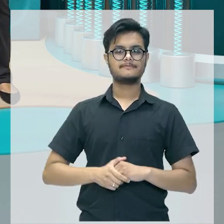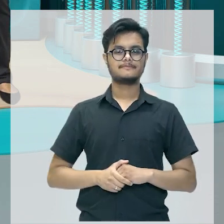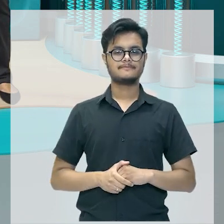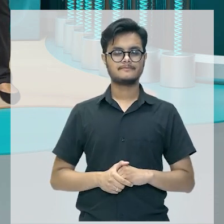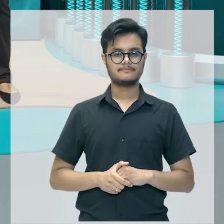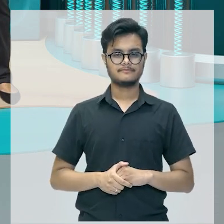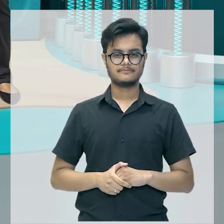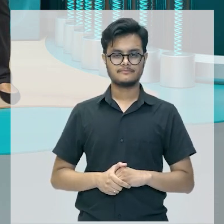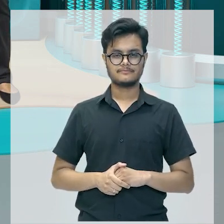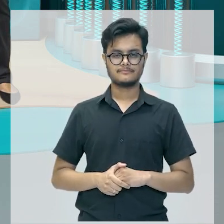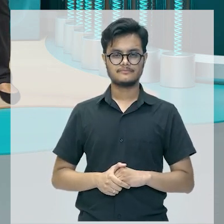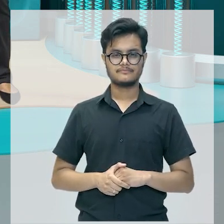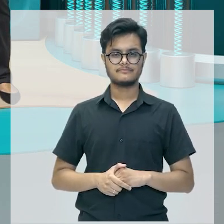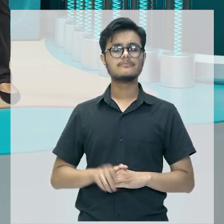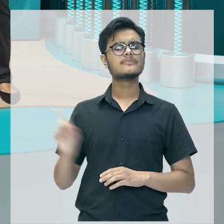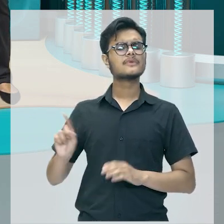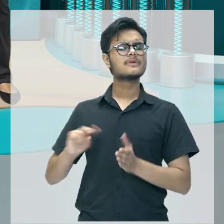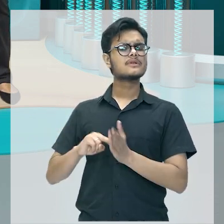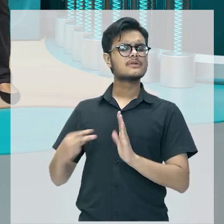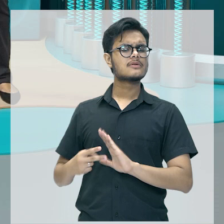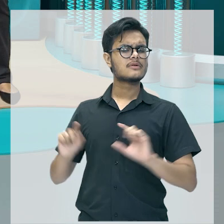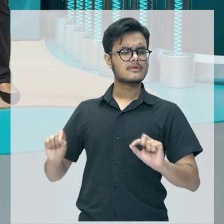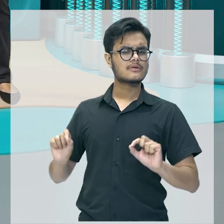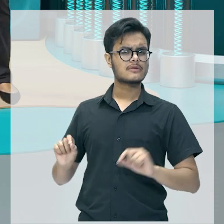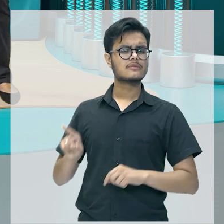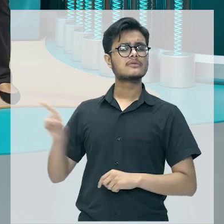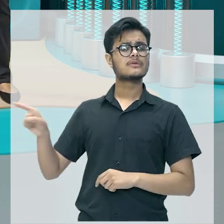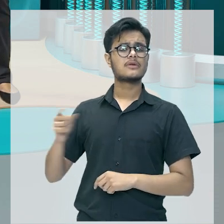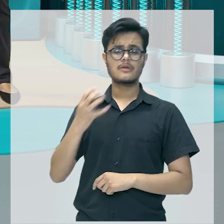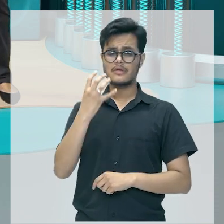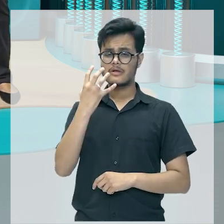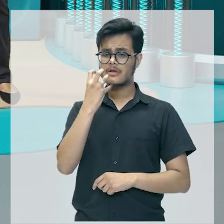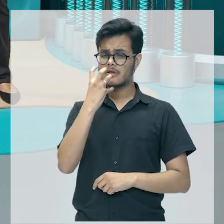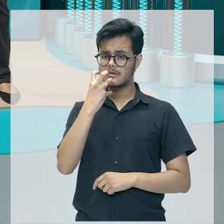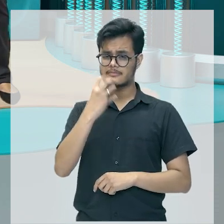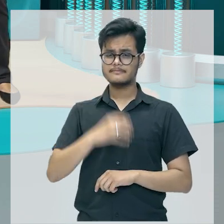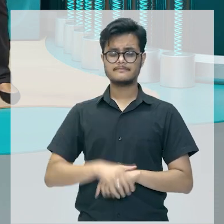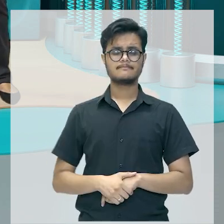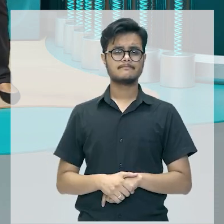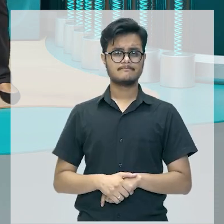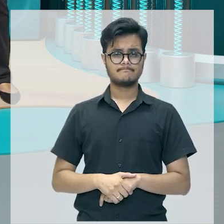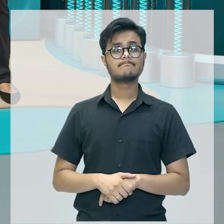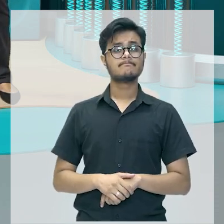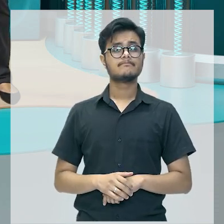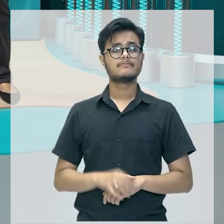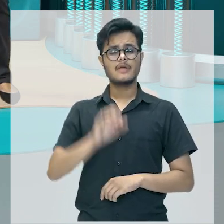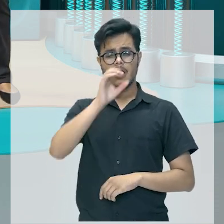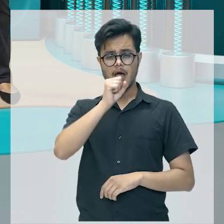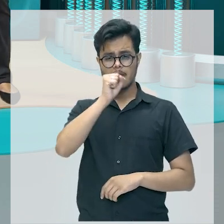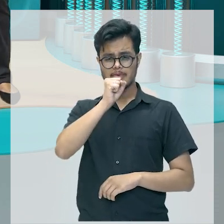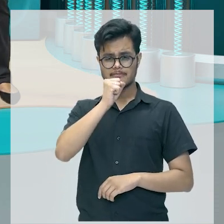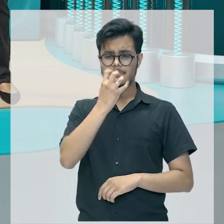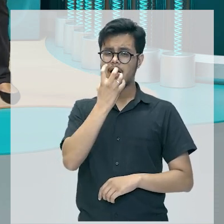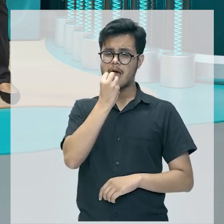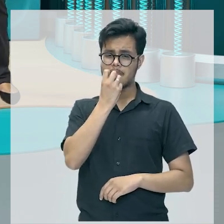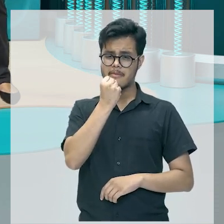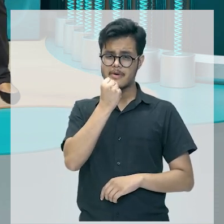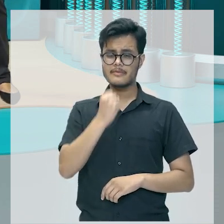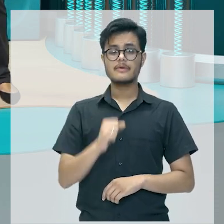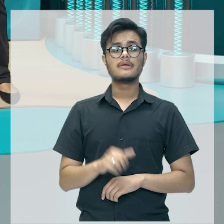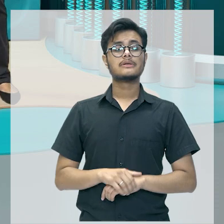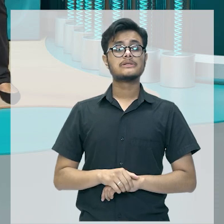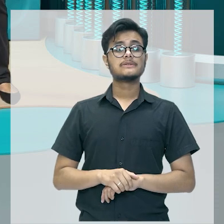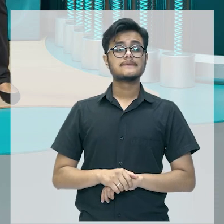E ele significa o quê, gente? Um ou uma. a gente utiliza sempre no